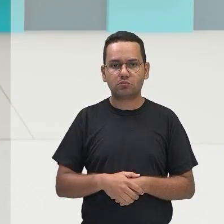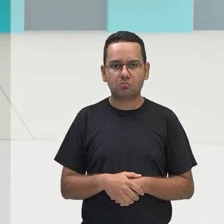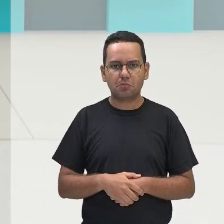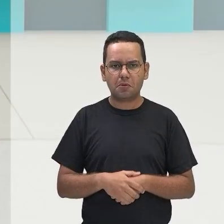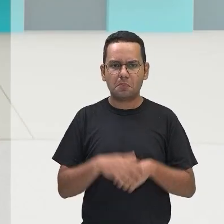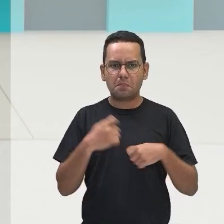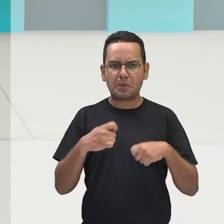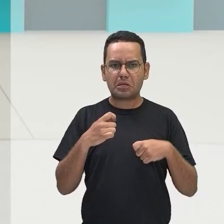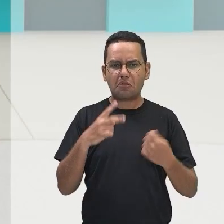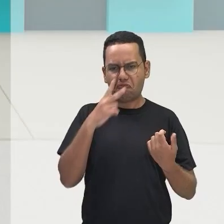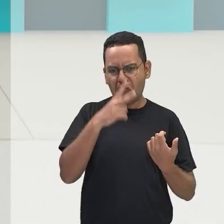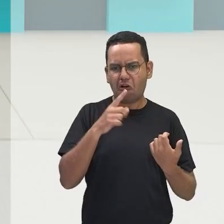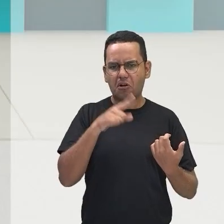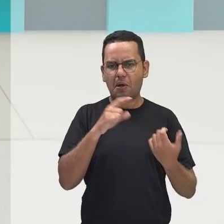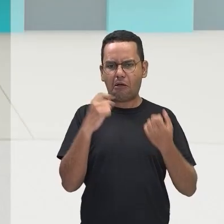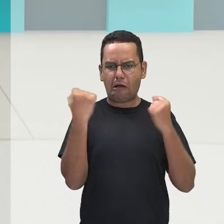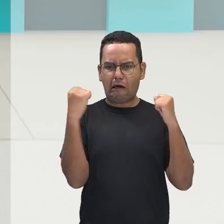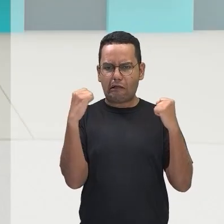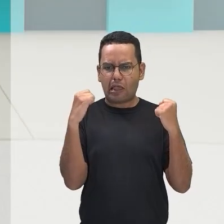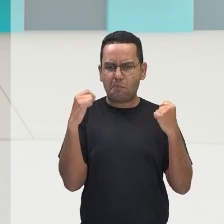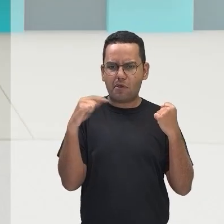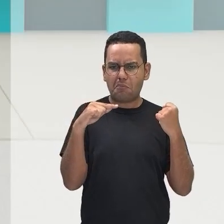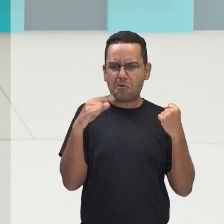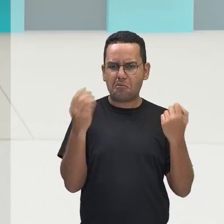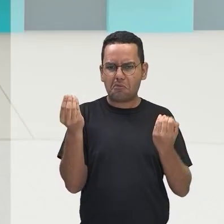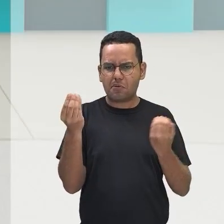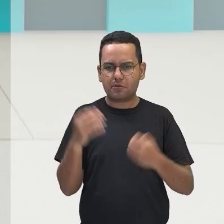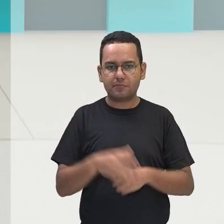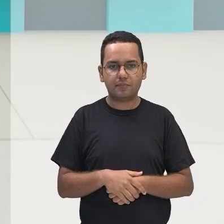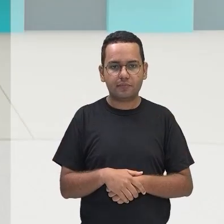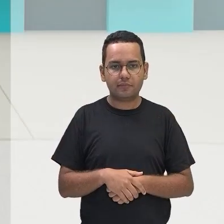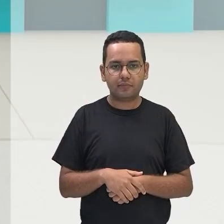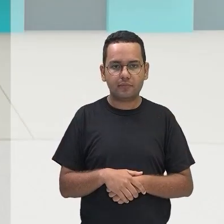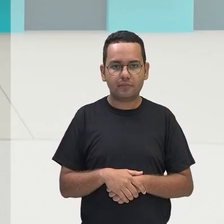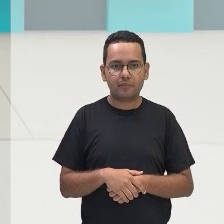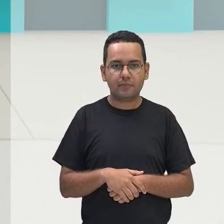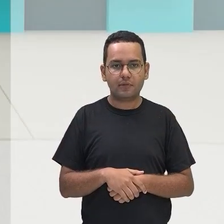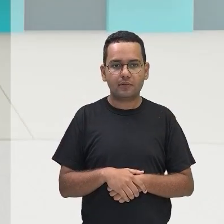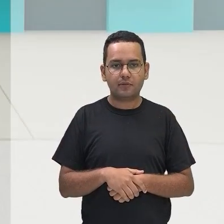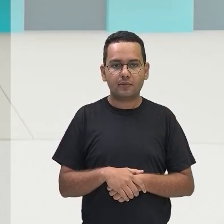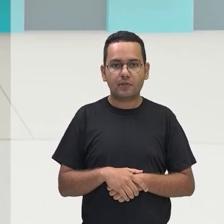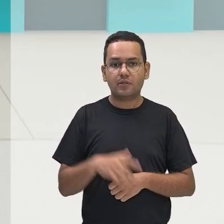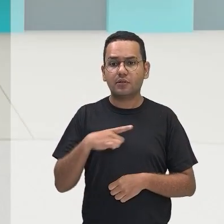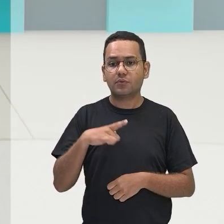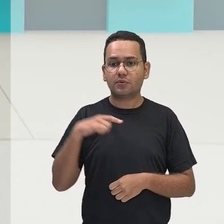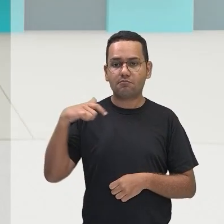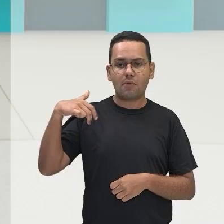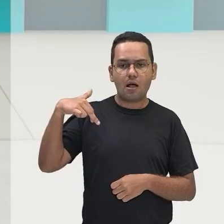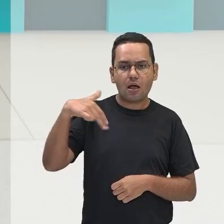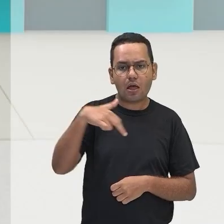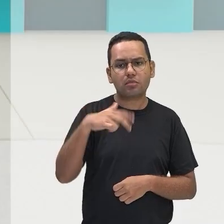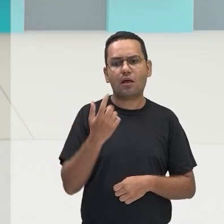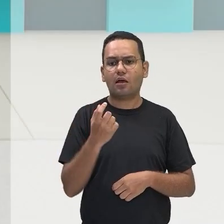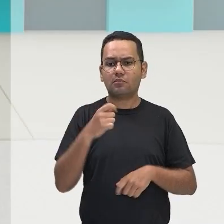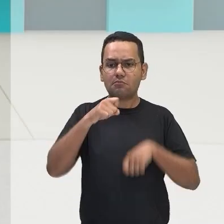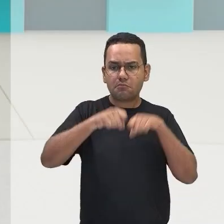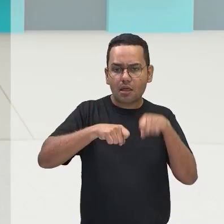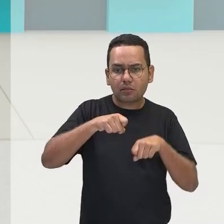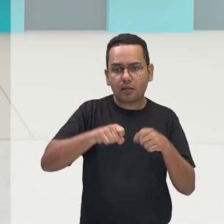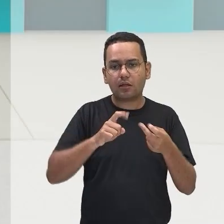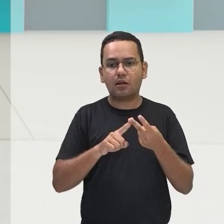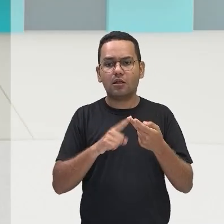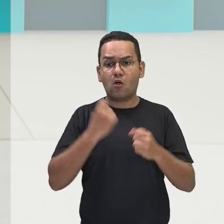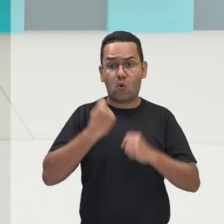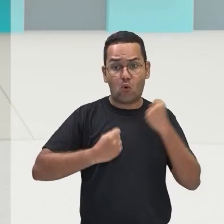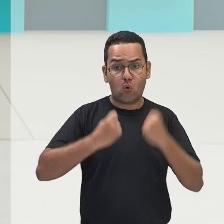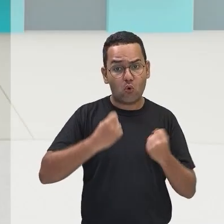Eu tenho que ir para a academia lá, como é que eu vou fortalecer ele? Através das atividades aeróbicas, uma caminhada, uma pedalada, uma corrida,